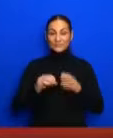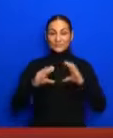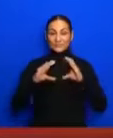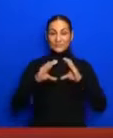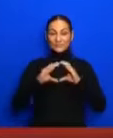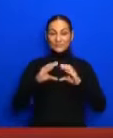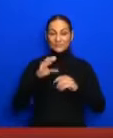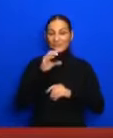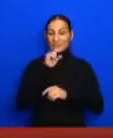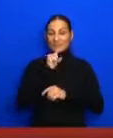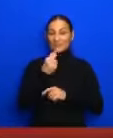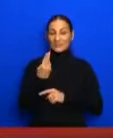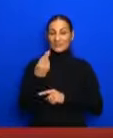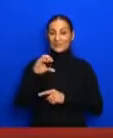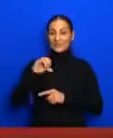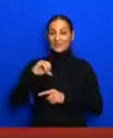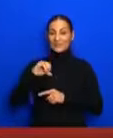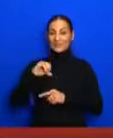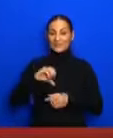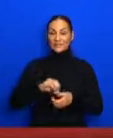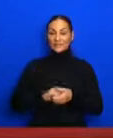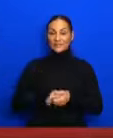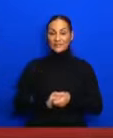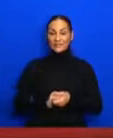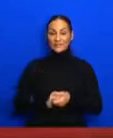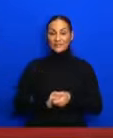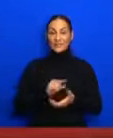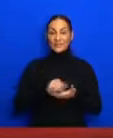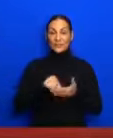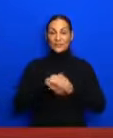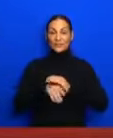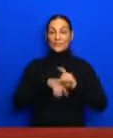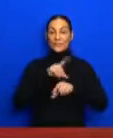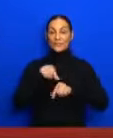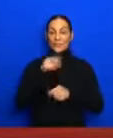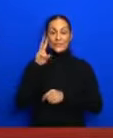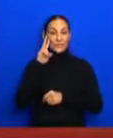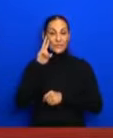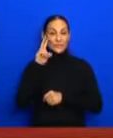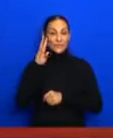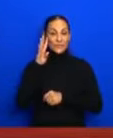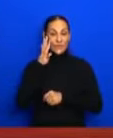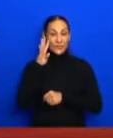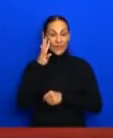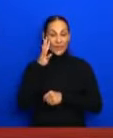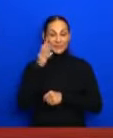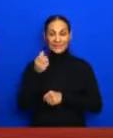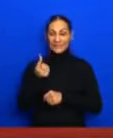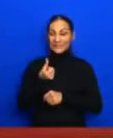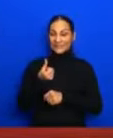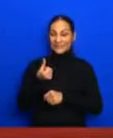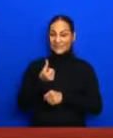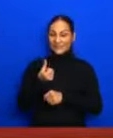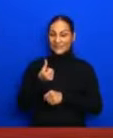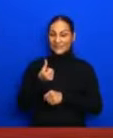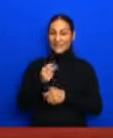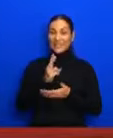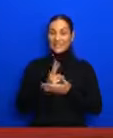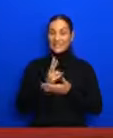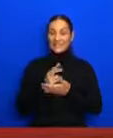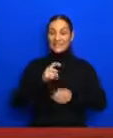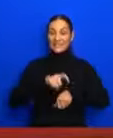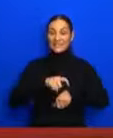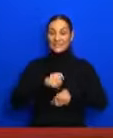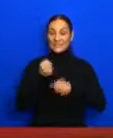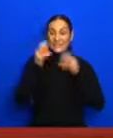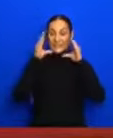Bola laranja 29, laranja número 29. Lotomania com sorteios às segundas, às quartas e sextas, sempre a partir